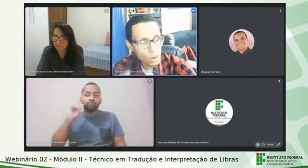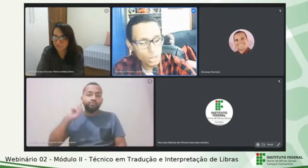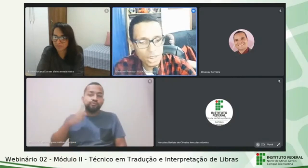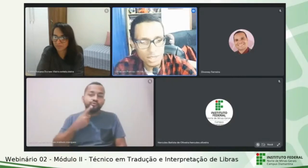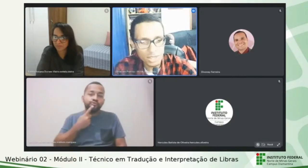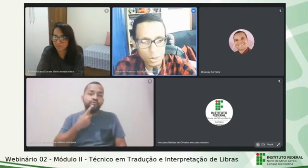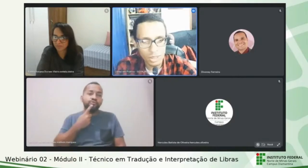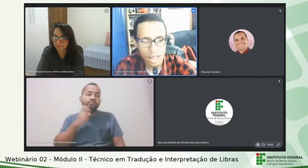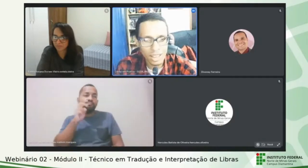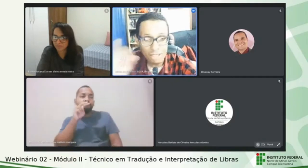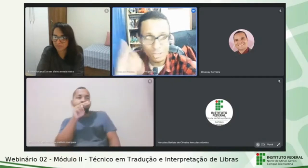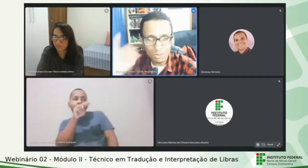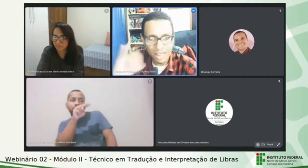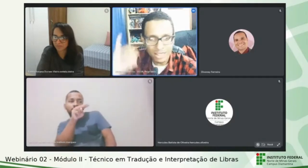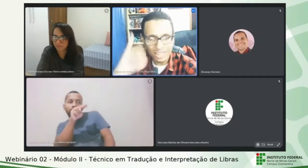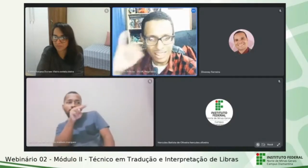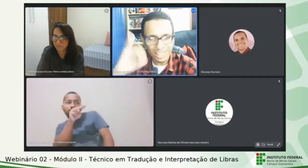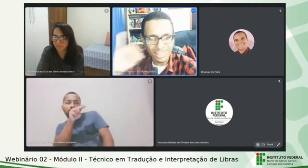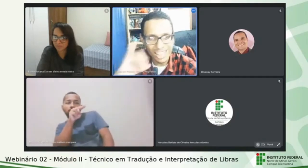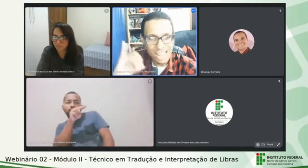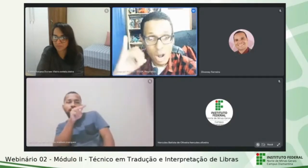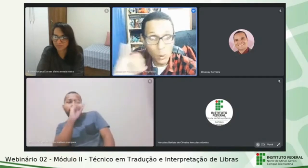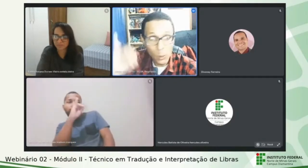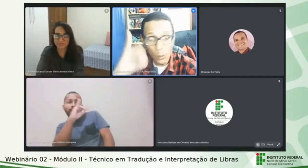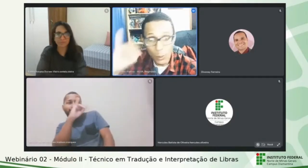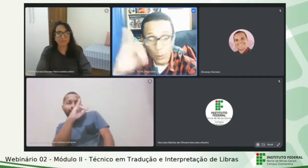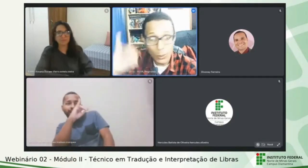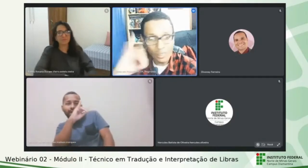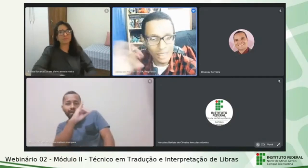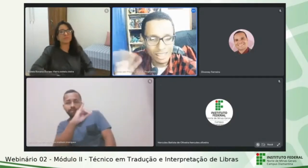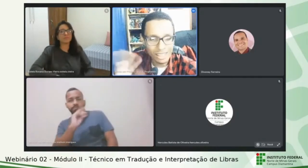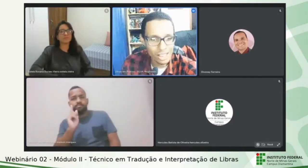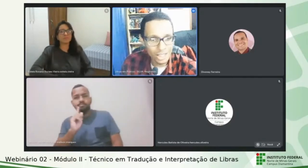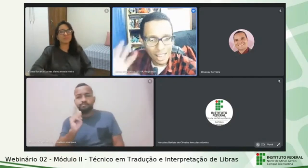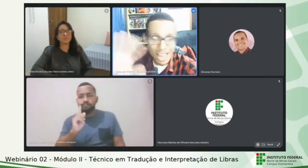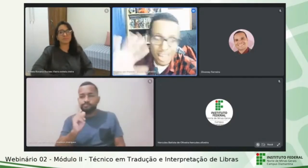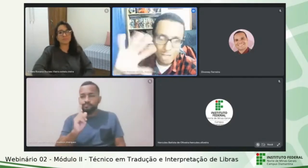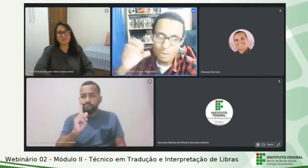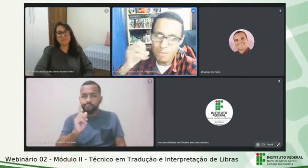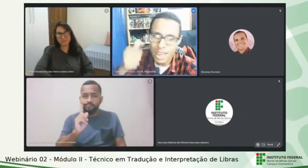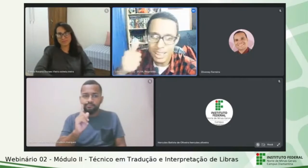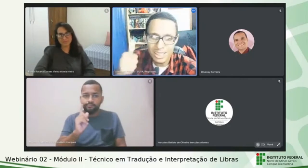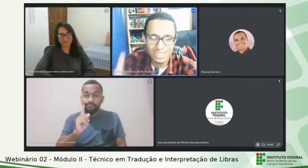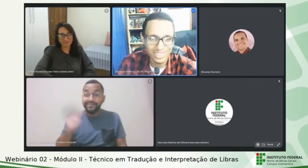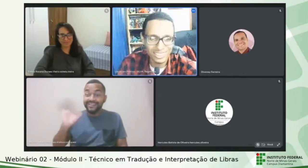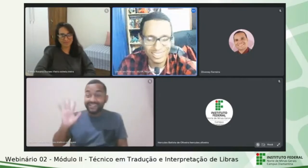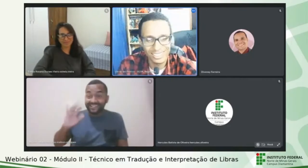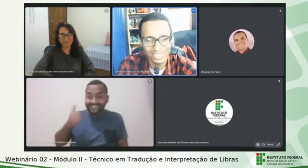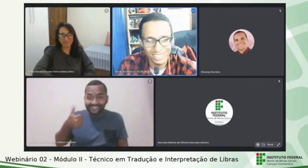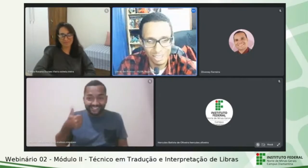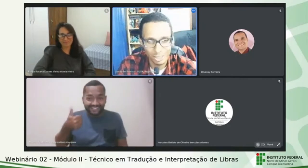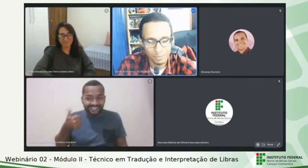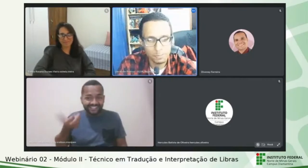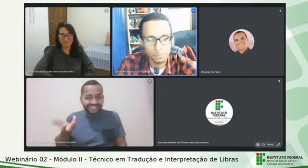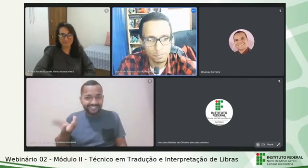de longe eles se encontrarem. Eles não fazem isso aqui. Oi, né? Chega aí, tudo bem?